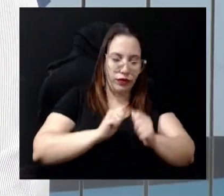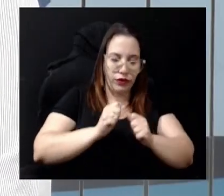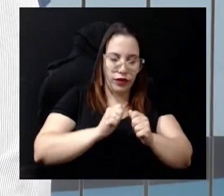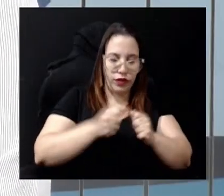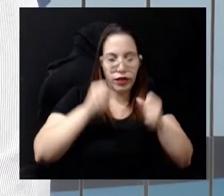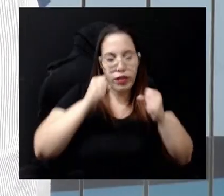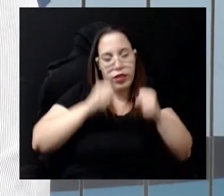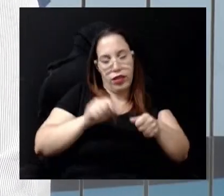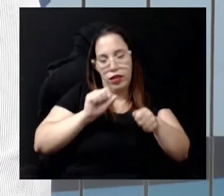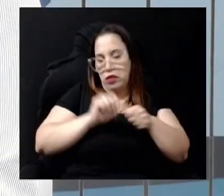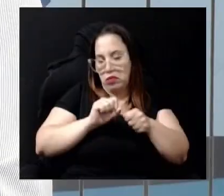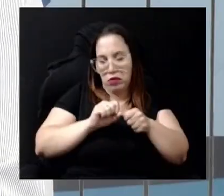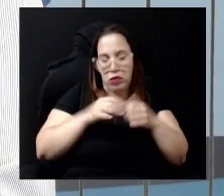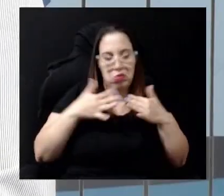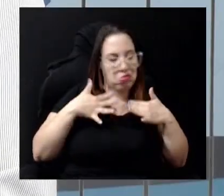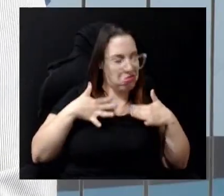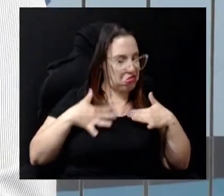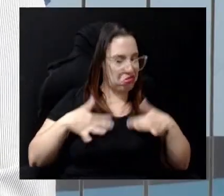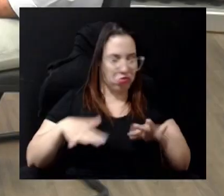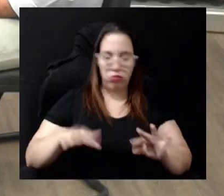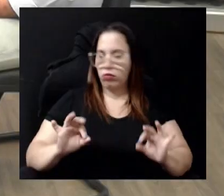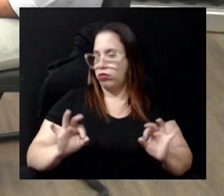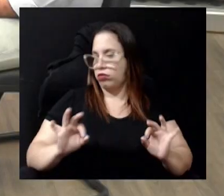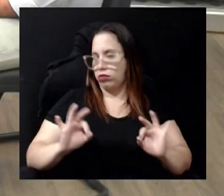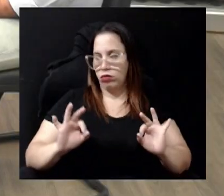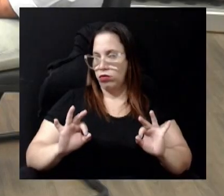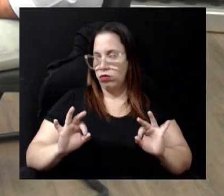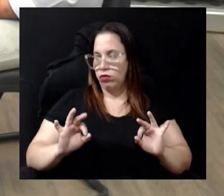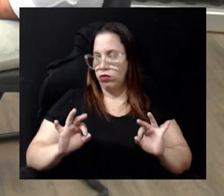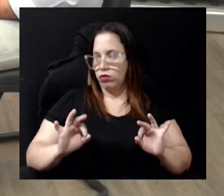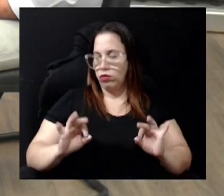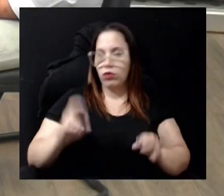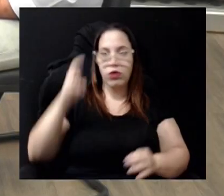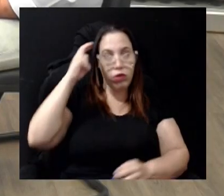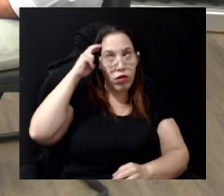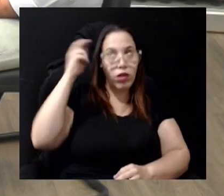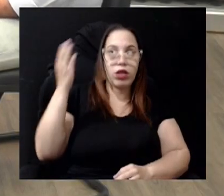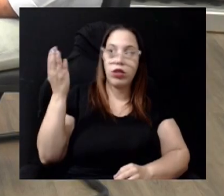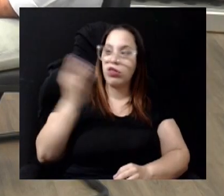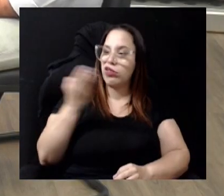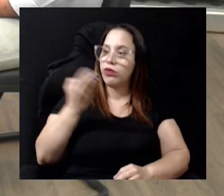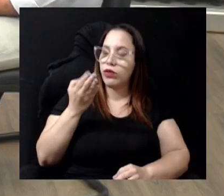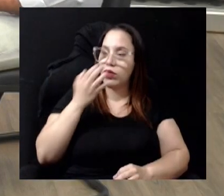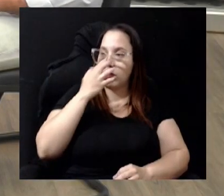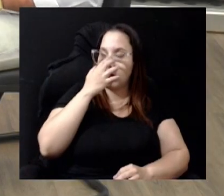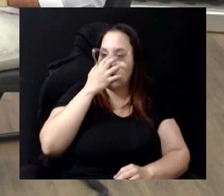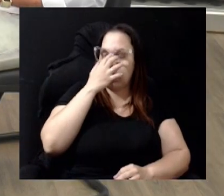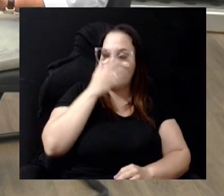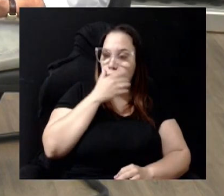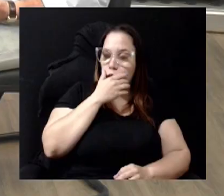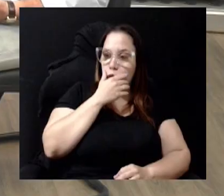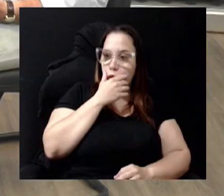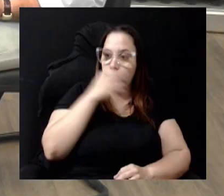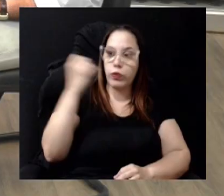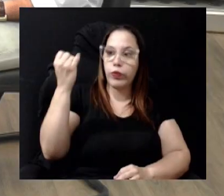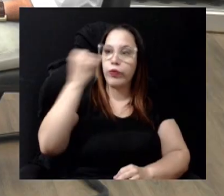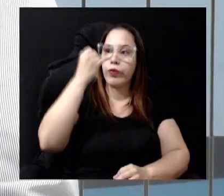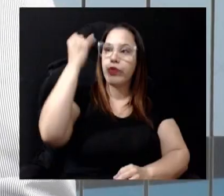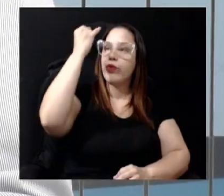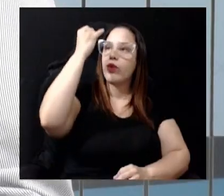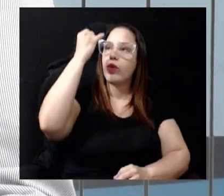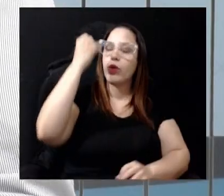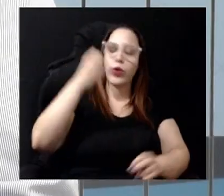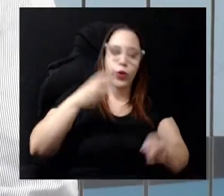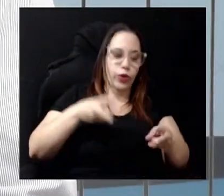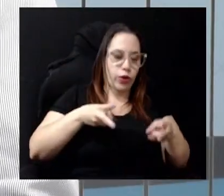muita tranquilidade, dado a inteligência que se tem hoje e os mecanismos que se põem. E, portanto, eu reconheço os efeitos quando eles são feitos